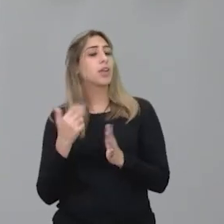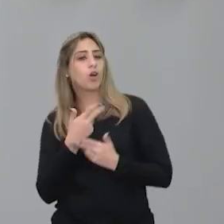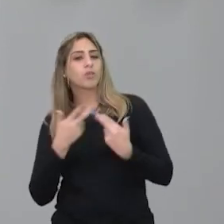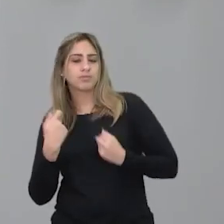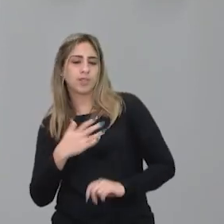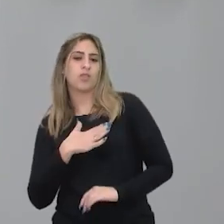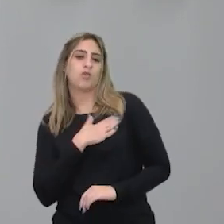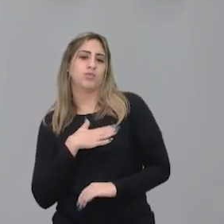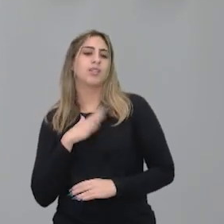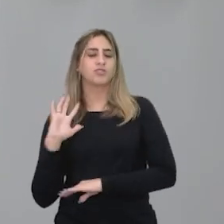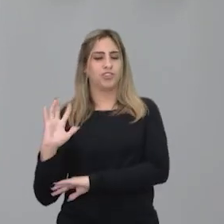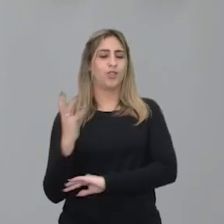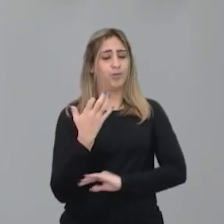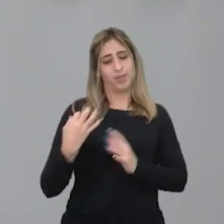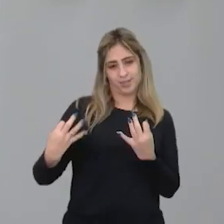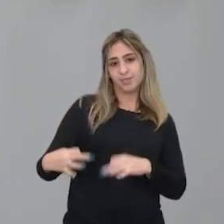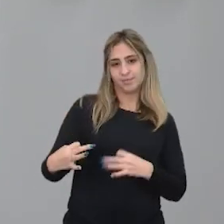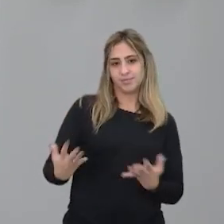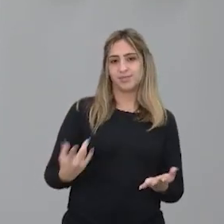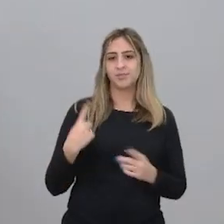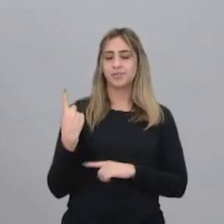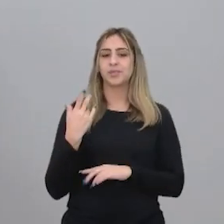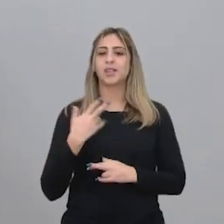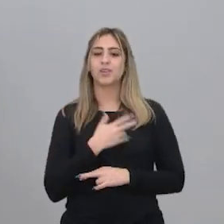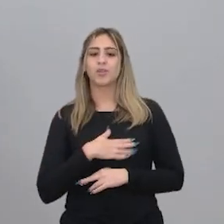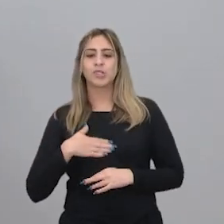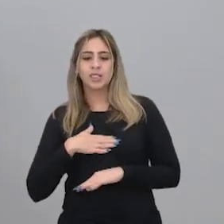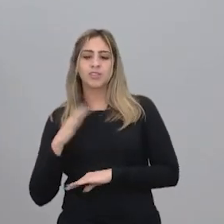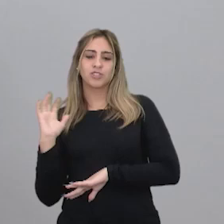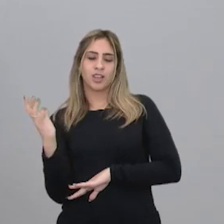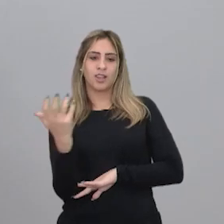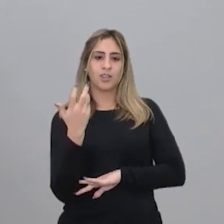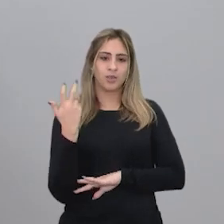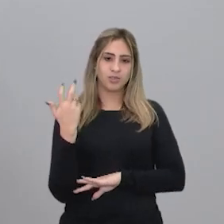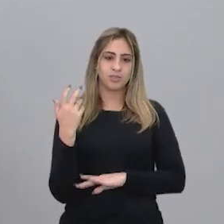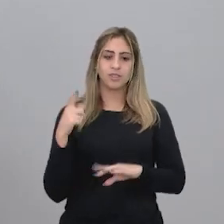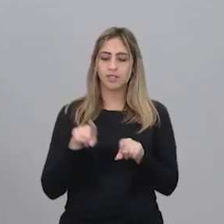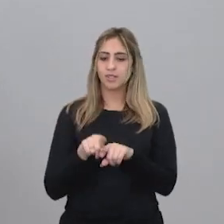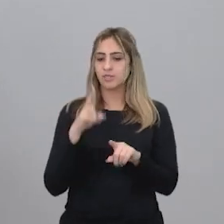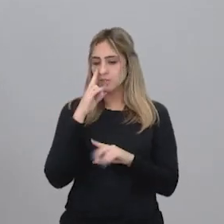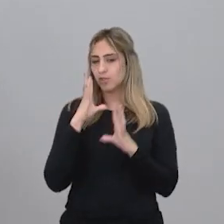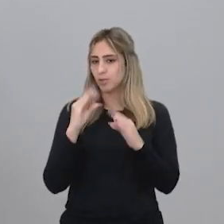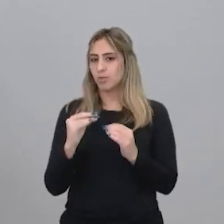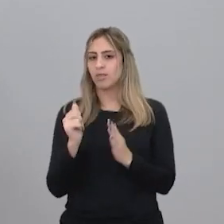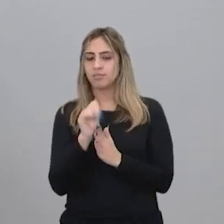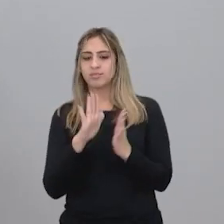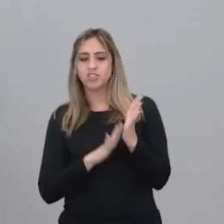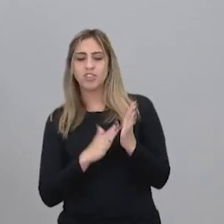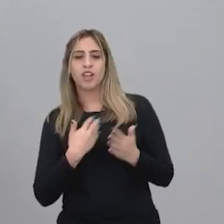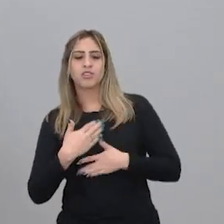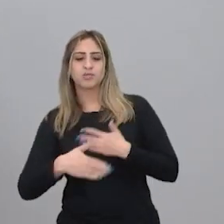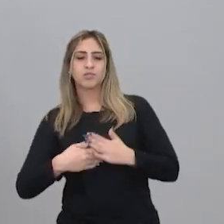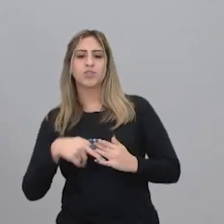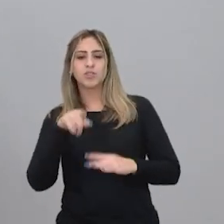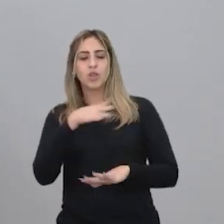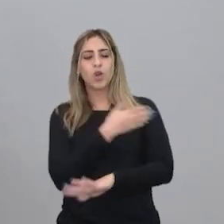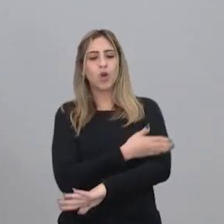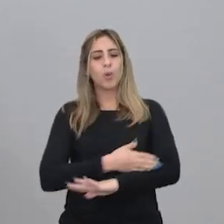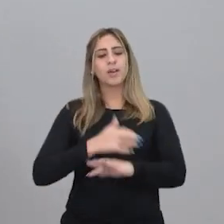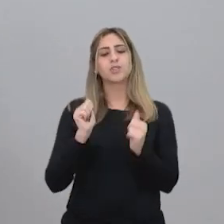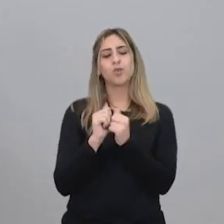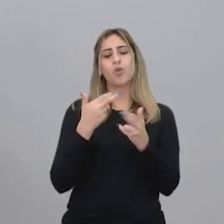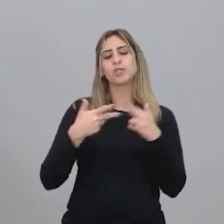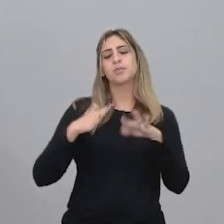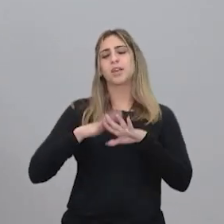gostar de natureza, né? Sim, a primeira coisa é gostar de natureza. E eu acho que como toda atividade, você começa com coisas